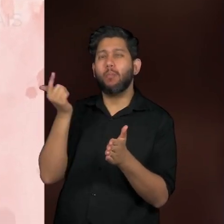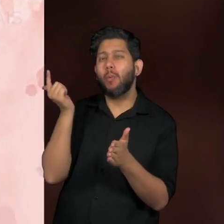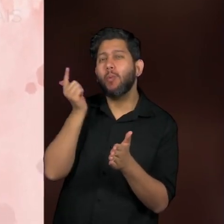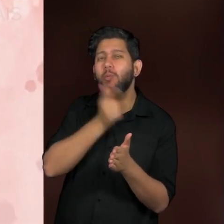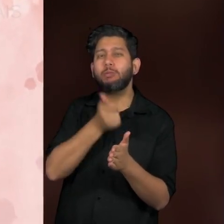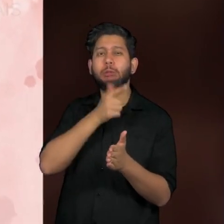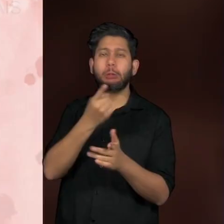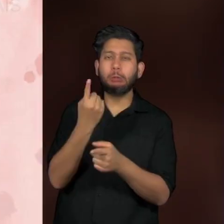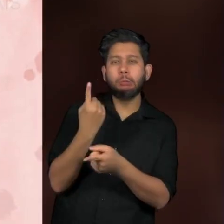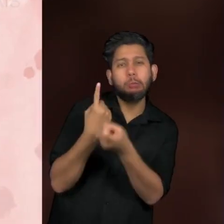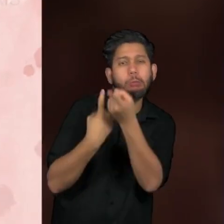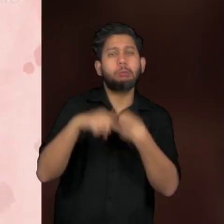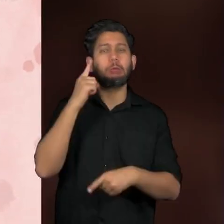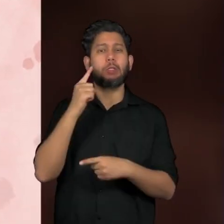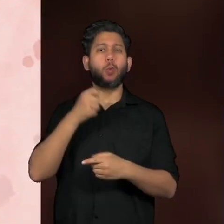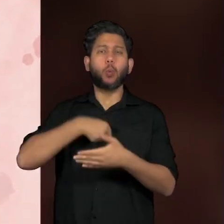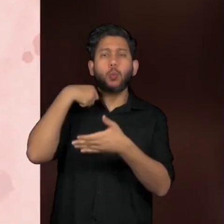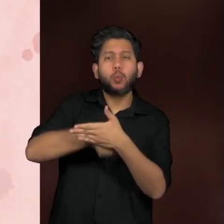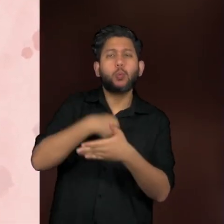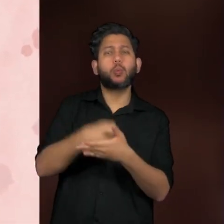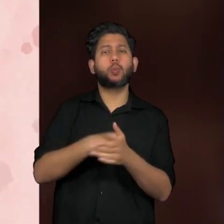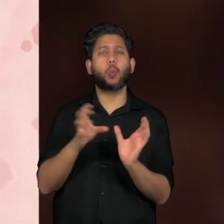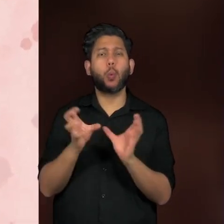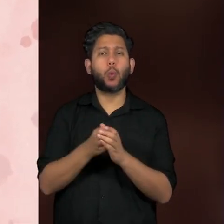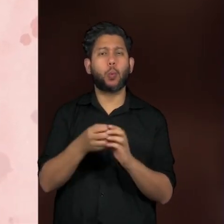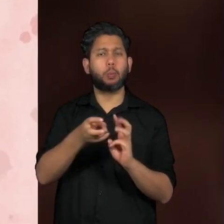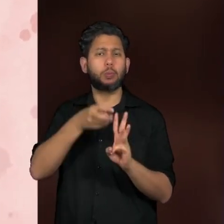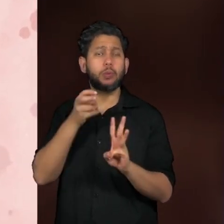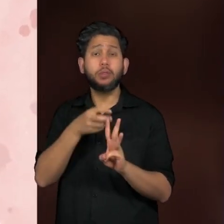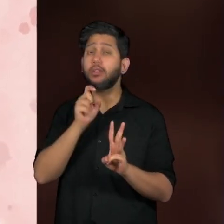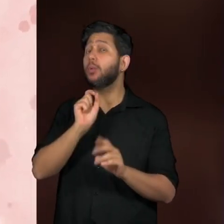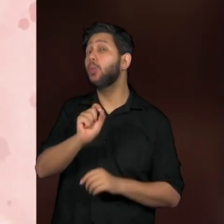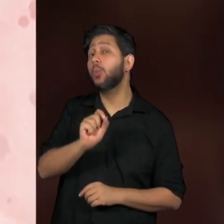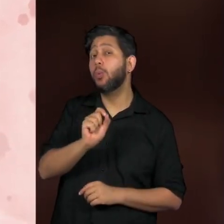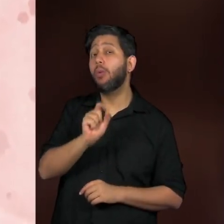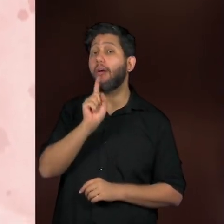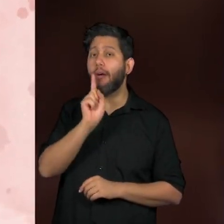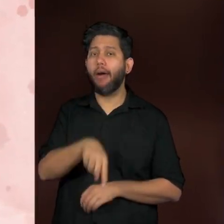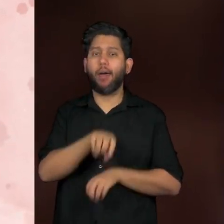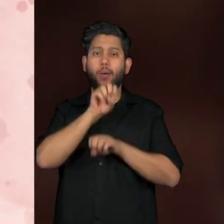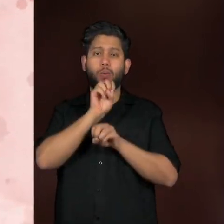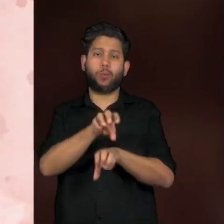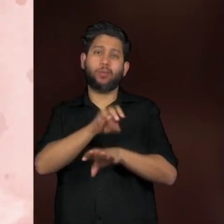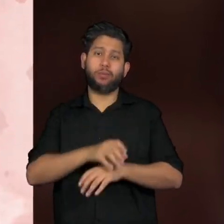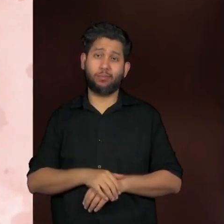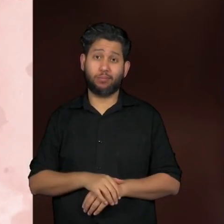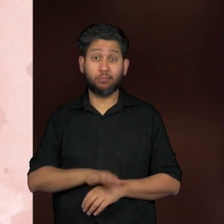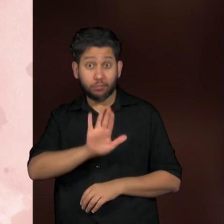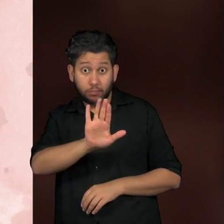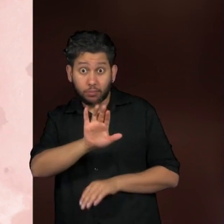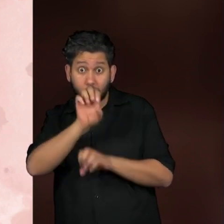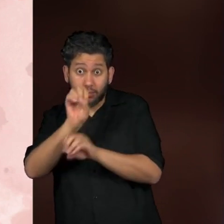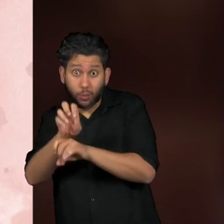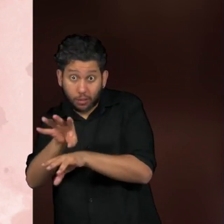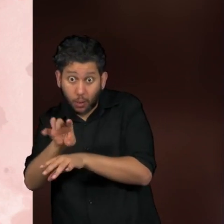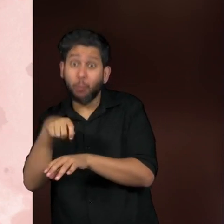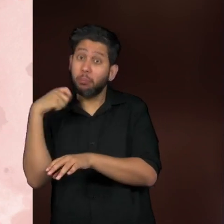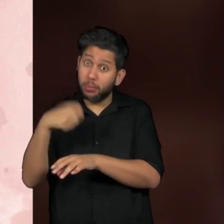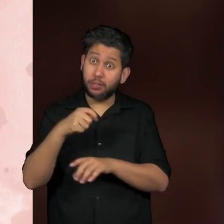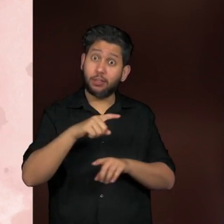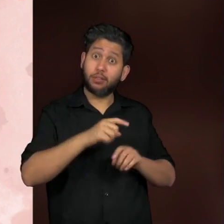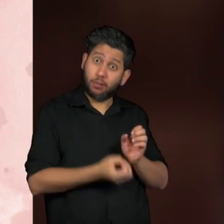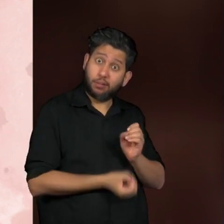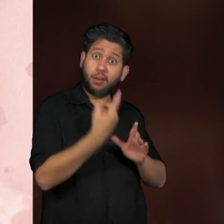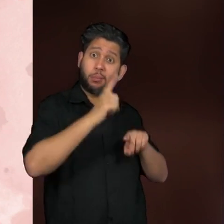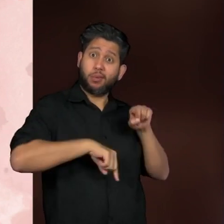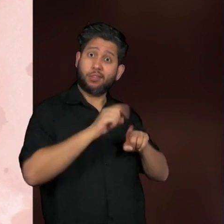potencializar ainda mais, né, a luta dos povos indígenas é na educação. E quando a gente fala sobre educação, a gente está falando de livros. A